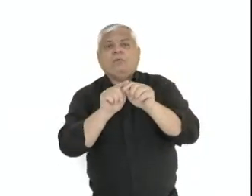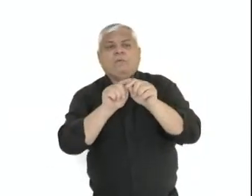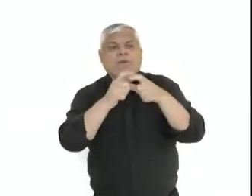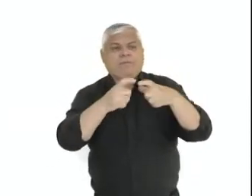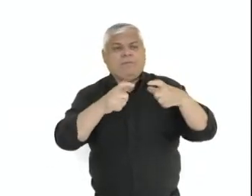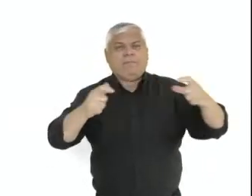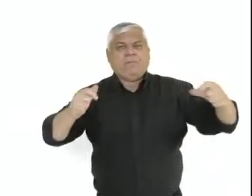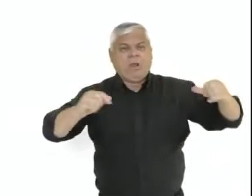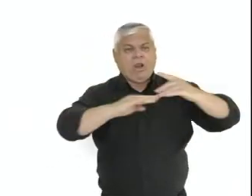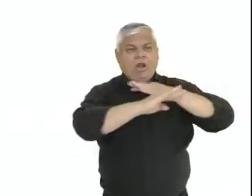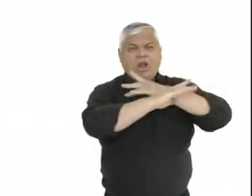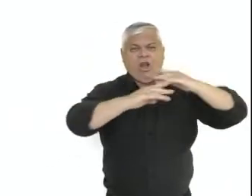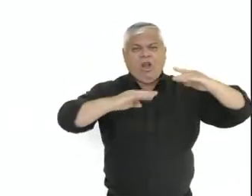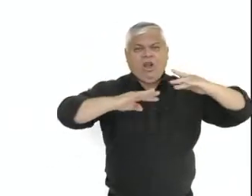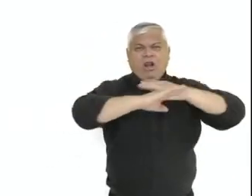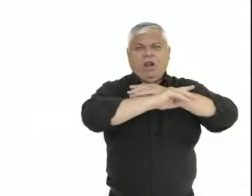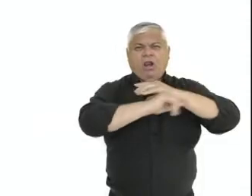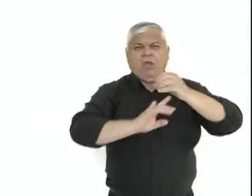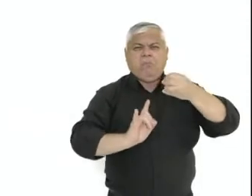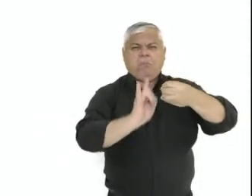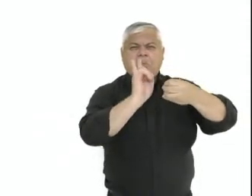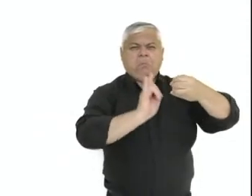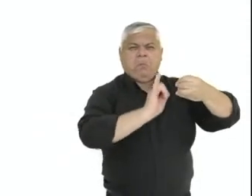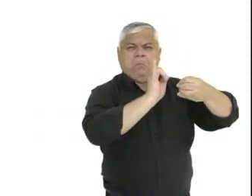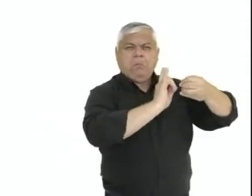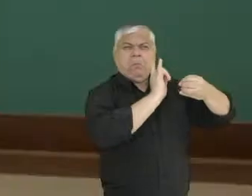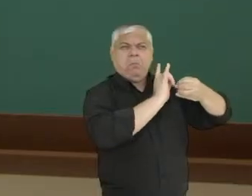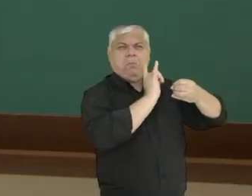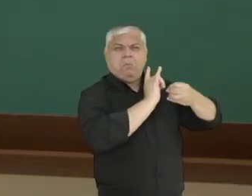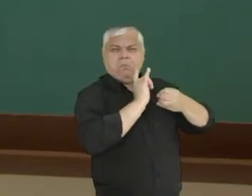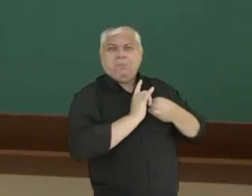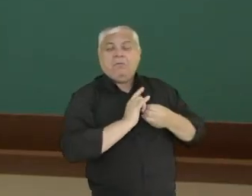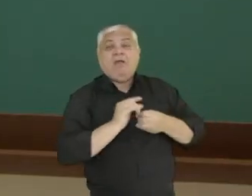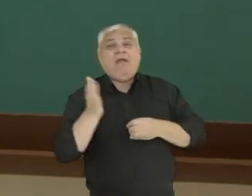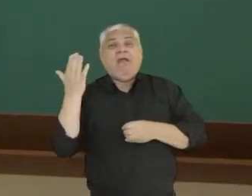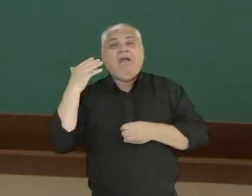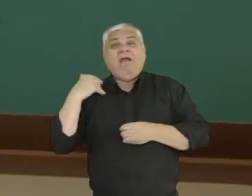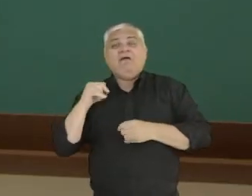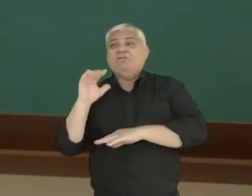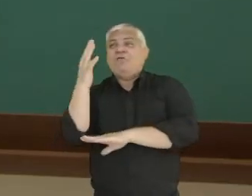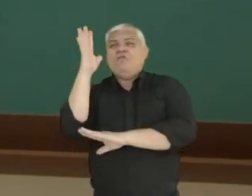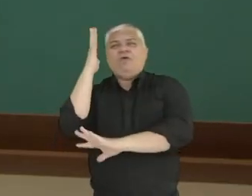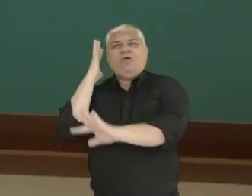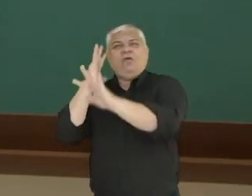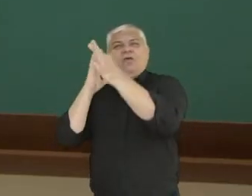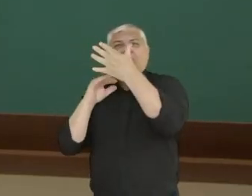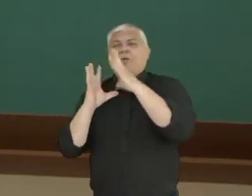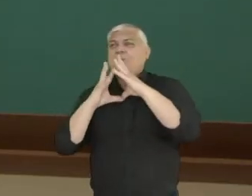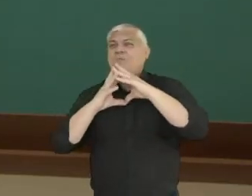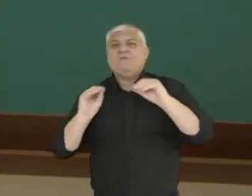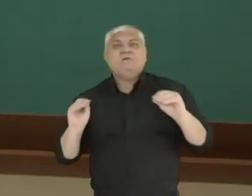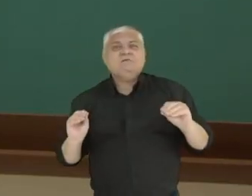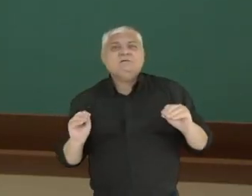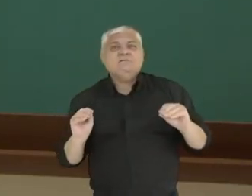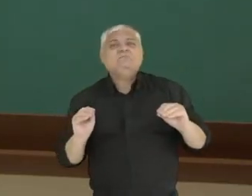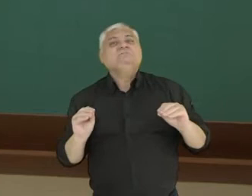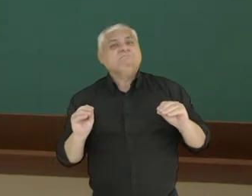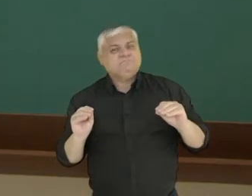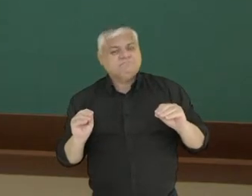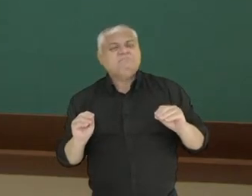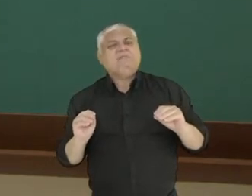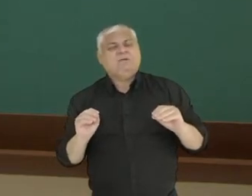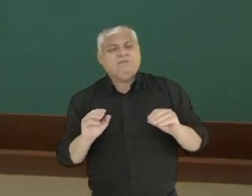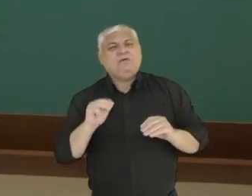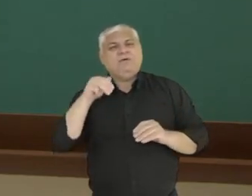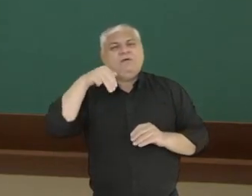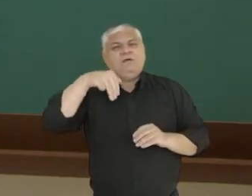a documentação de desmatamento em áreas de florestas. E olha só quando a gente fala em multitemporal ao